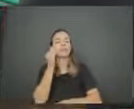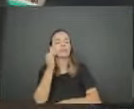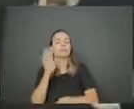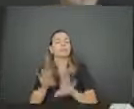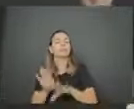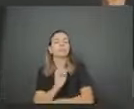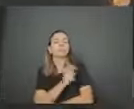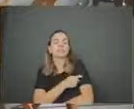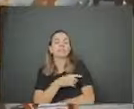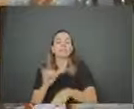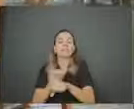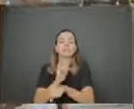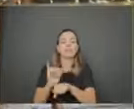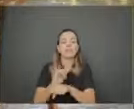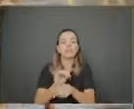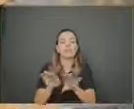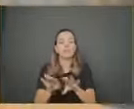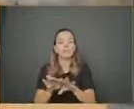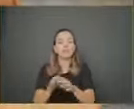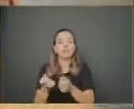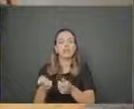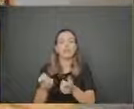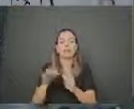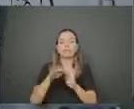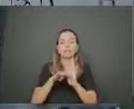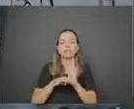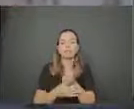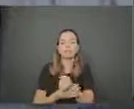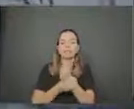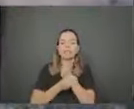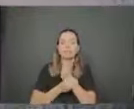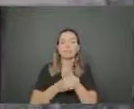e protocolos sanitários adotados em todo o estado.